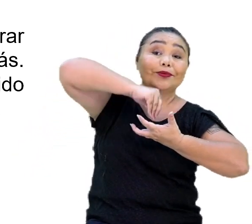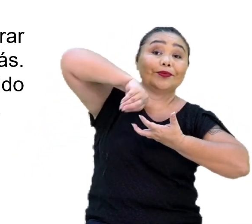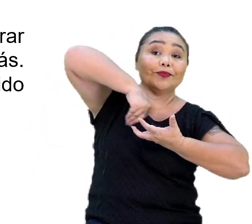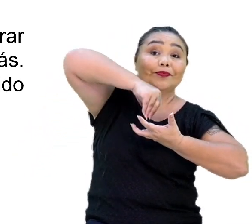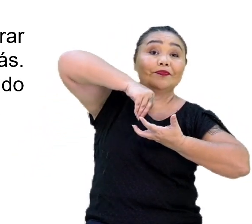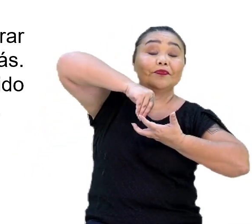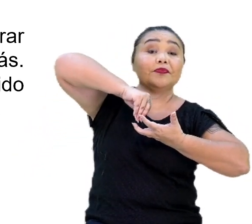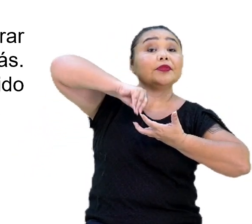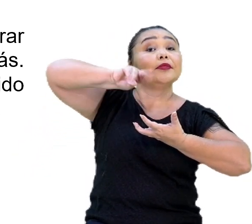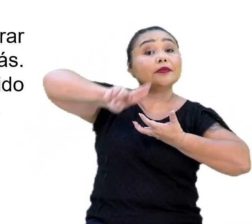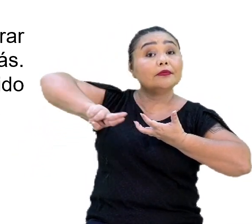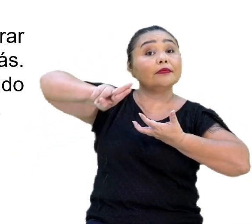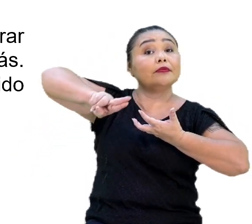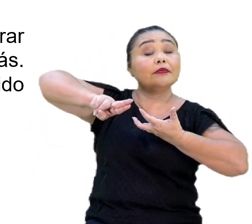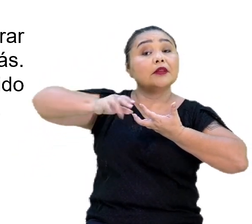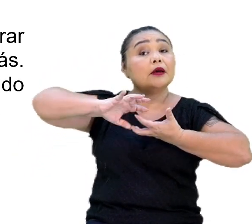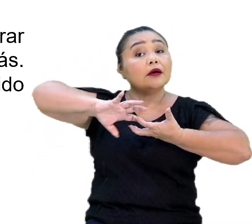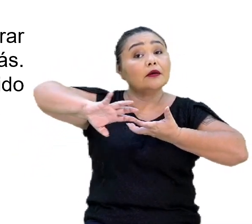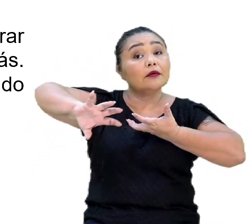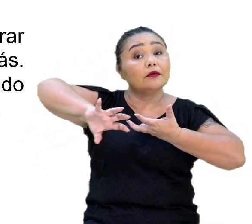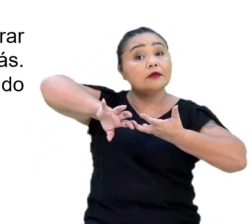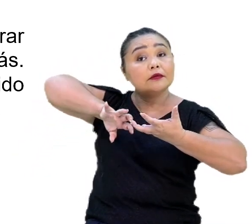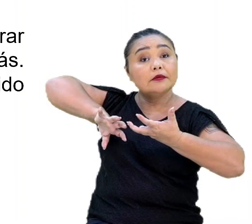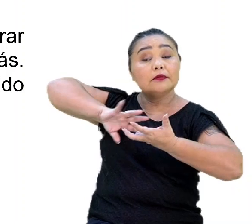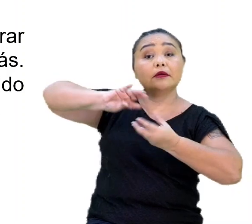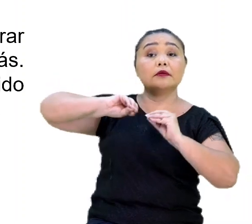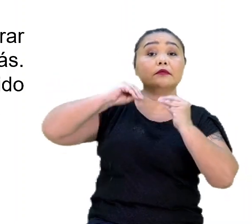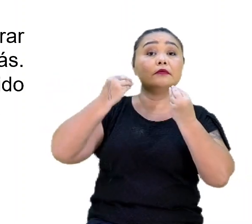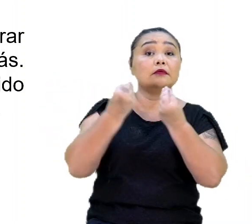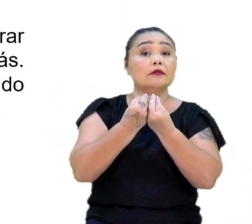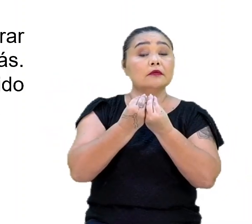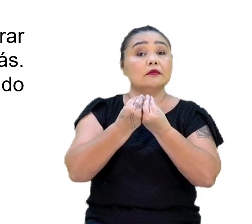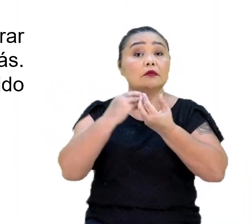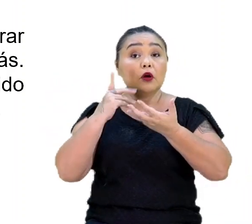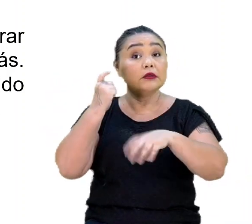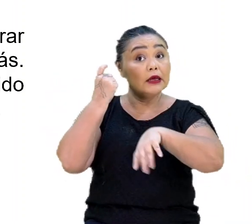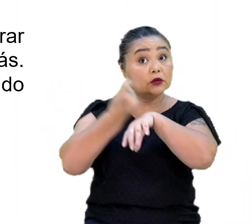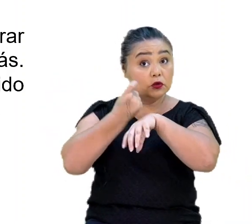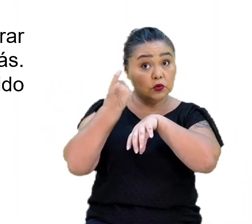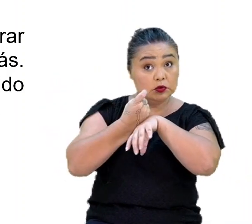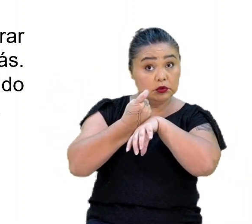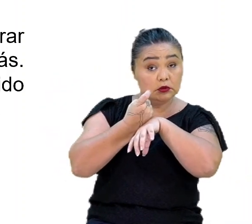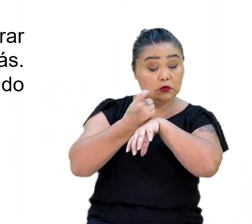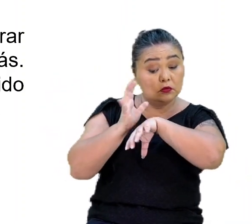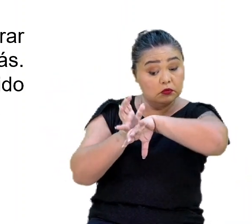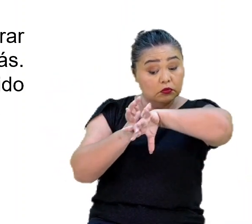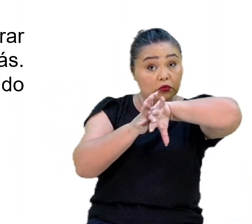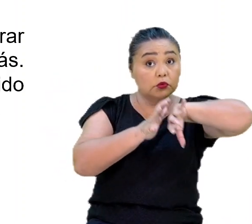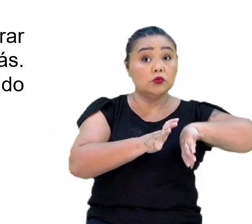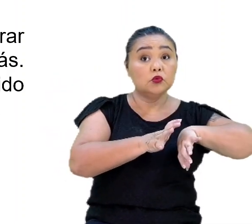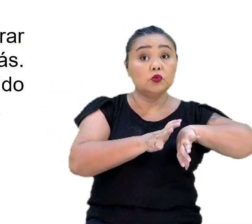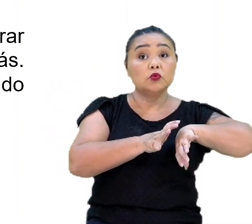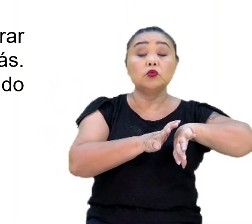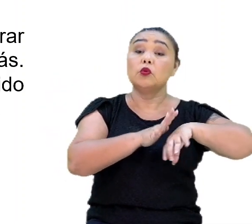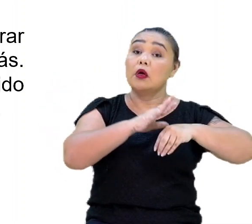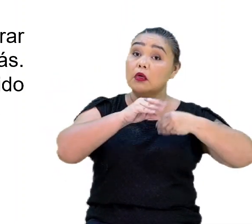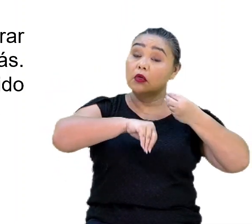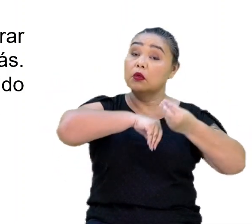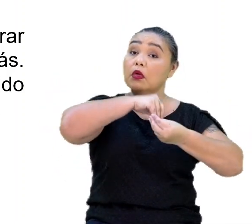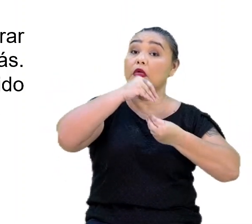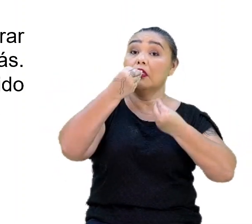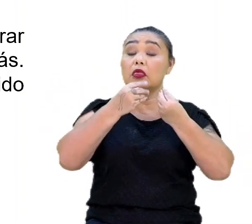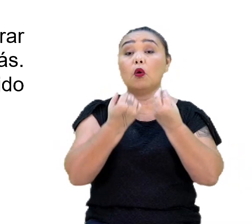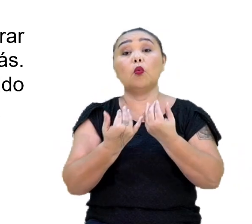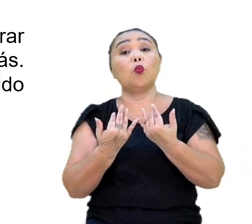vai servir para separar misturas que têm uma parte sólida dispersa em um líquido ou em um